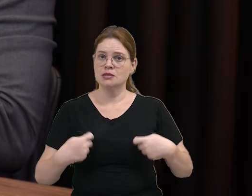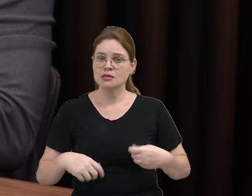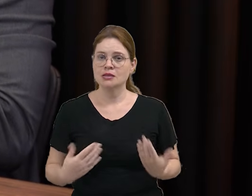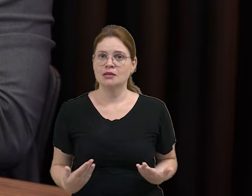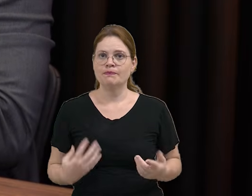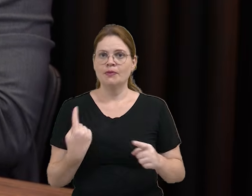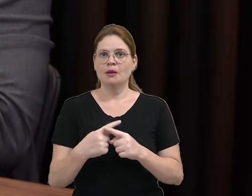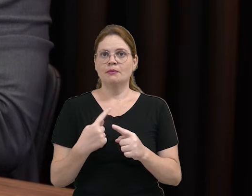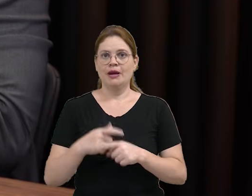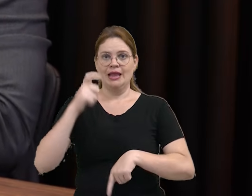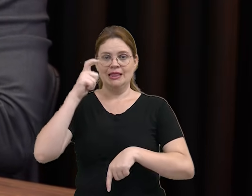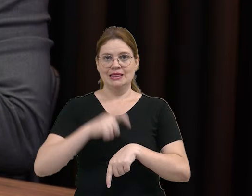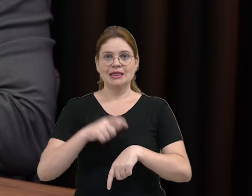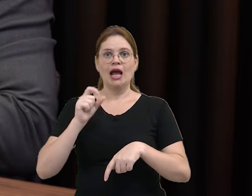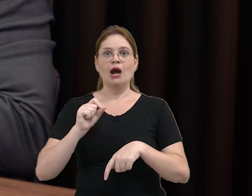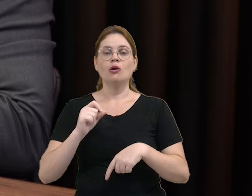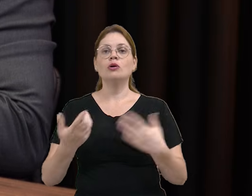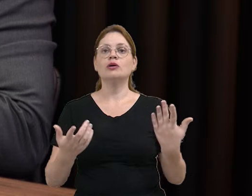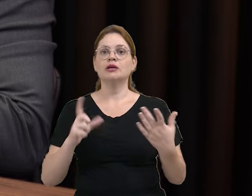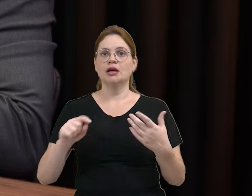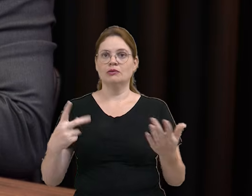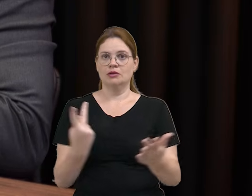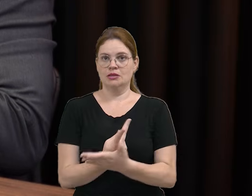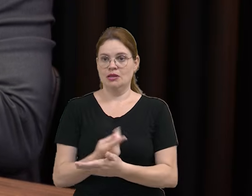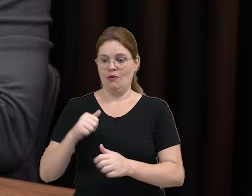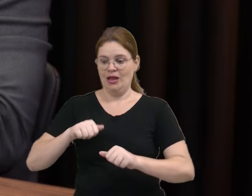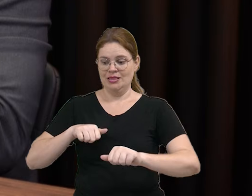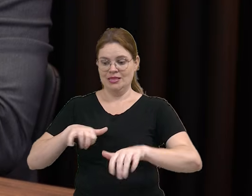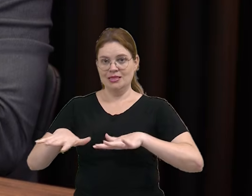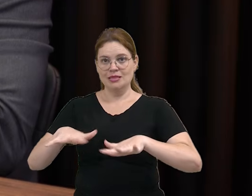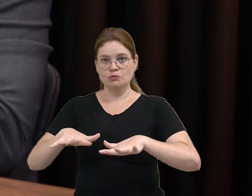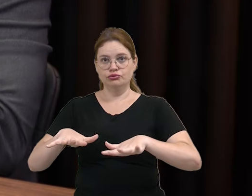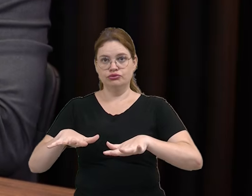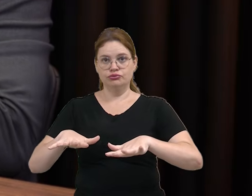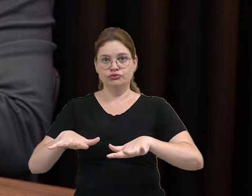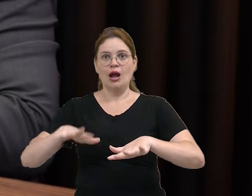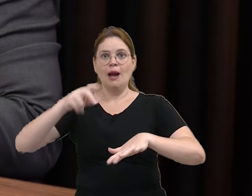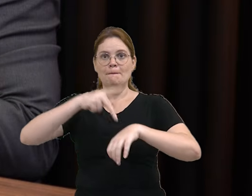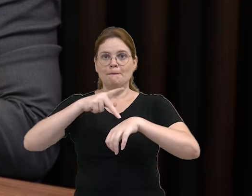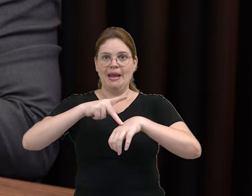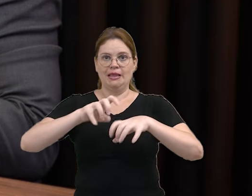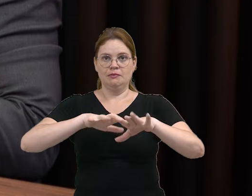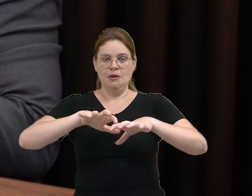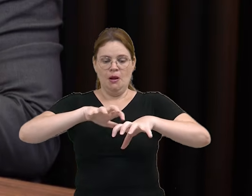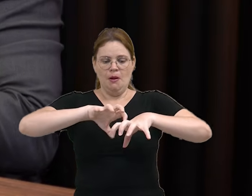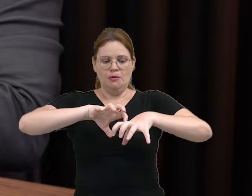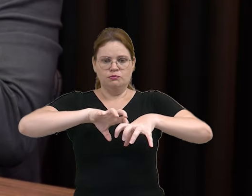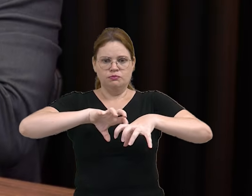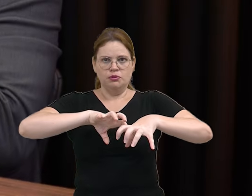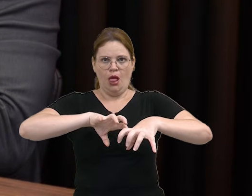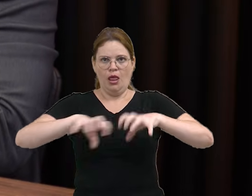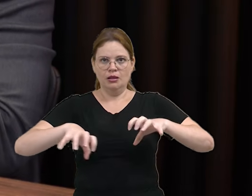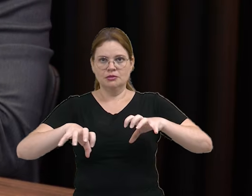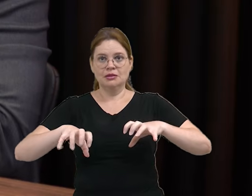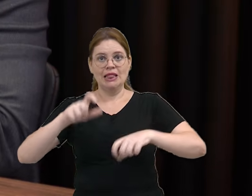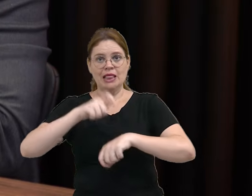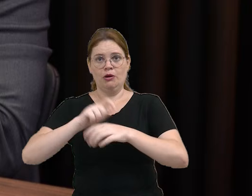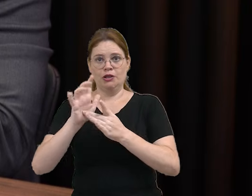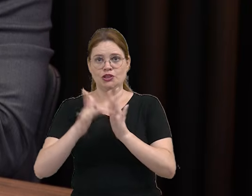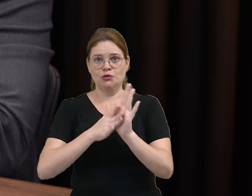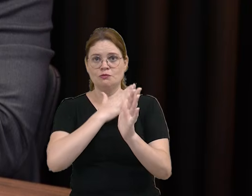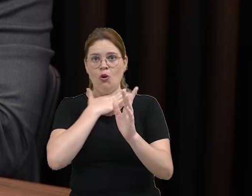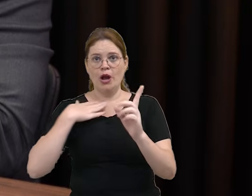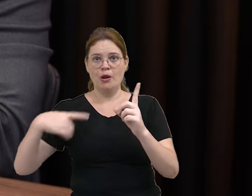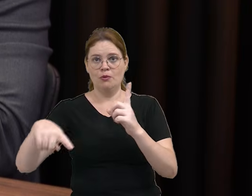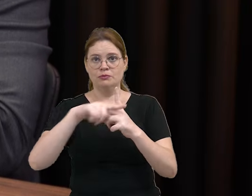Bíblia diz assim, a terra tremeu, as pedras fenderam e o véu do